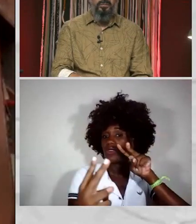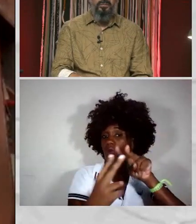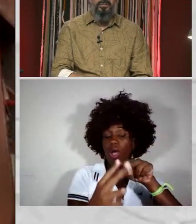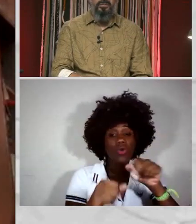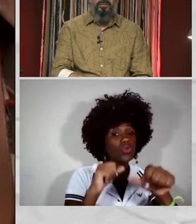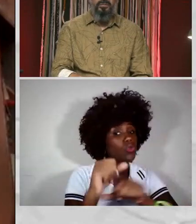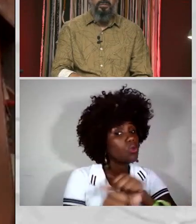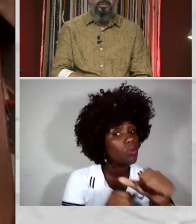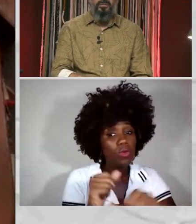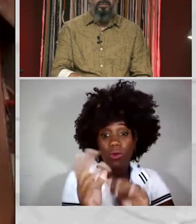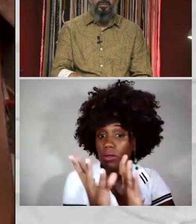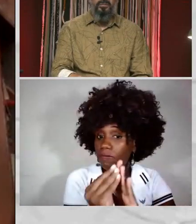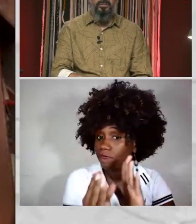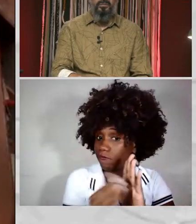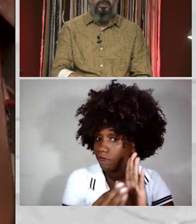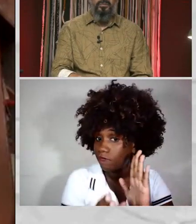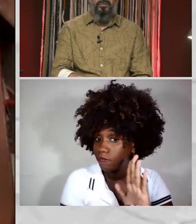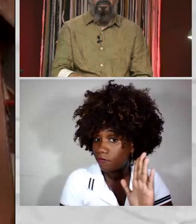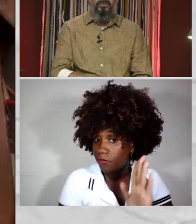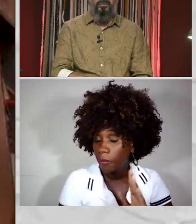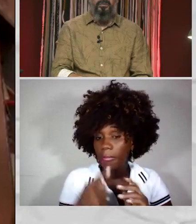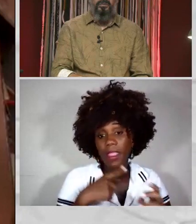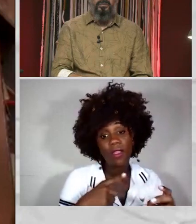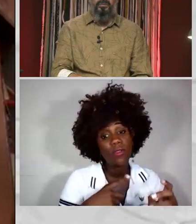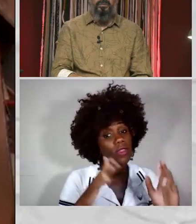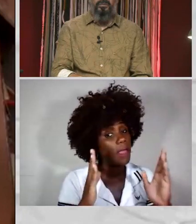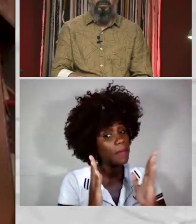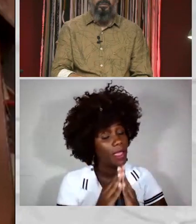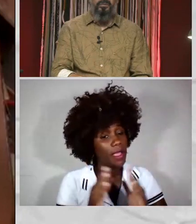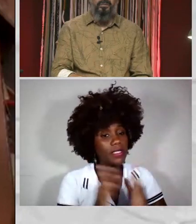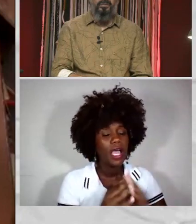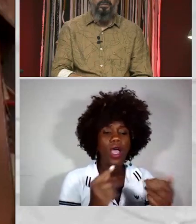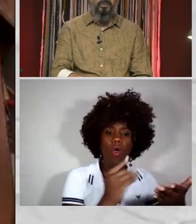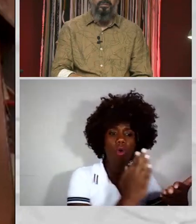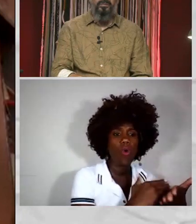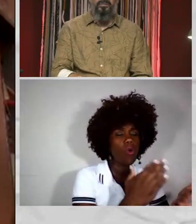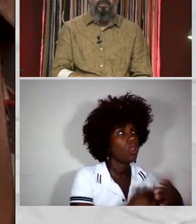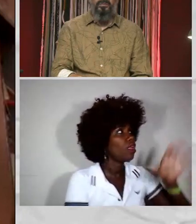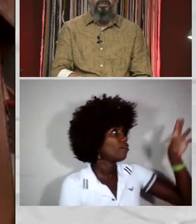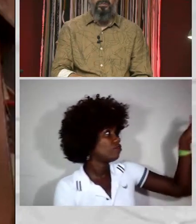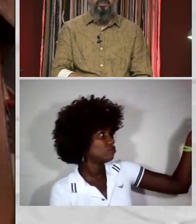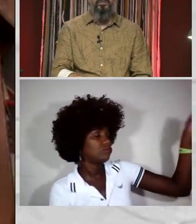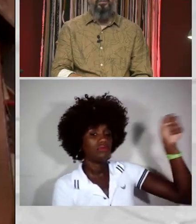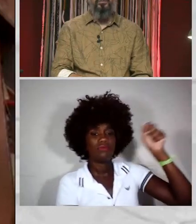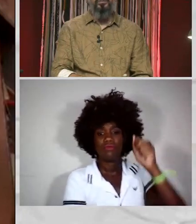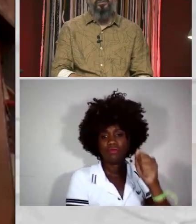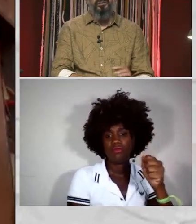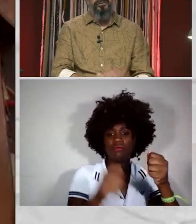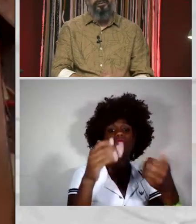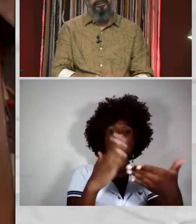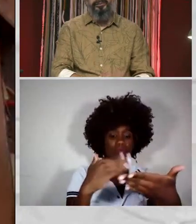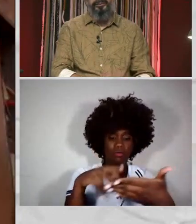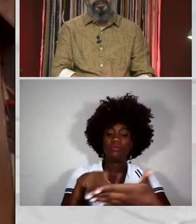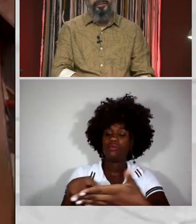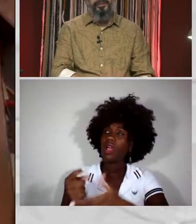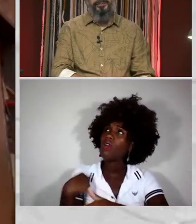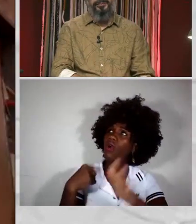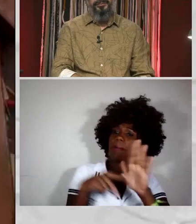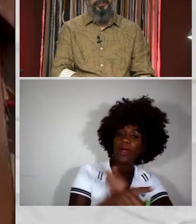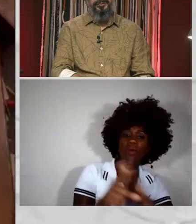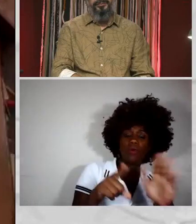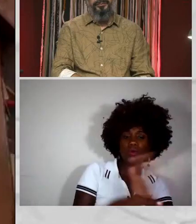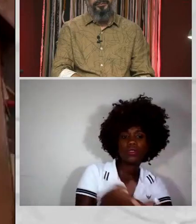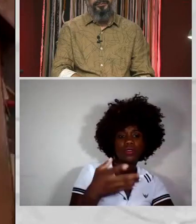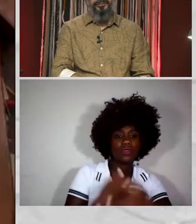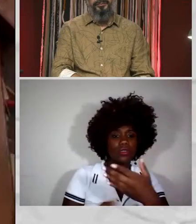o conteúdo, no sentido de que eu estou na minha casa e eu pego um livro da minha estante a partir de algum questionamento,